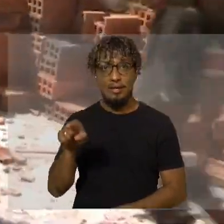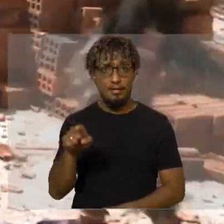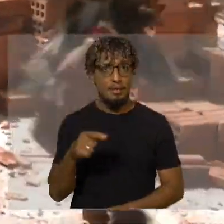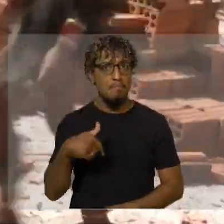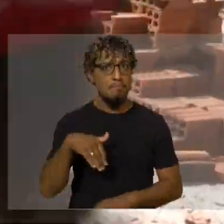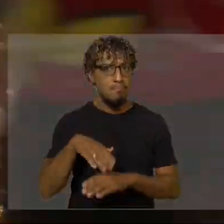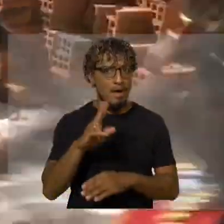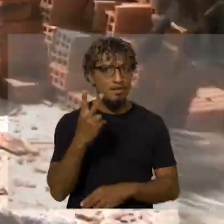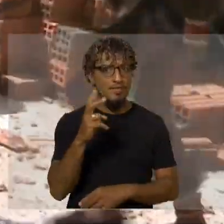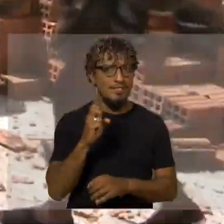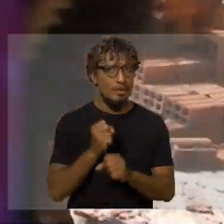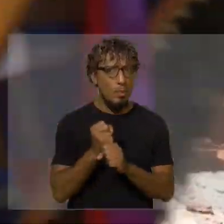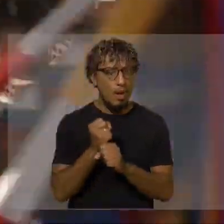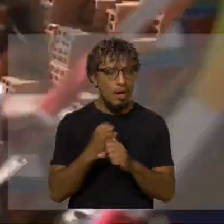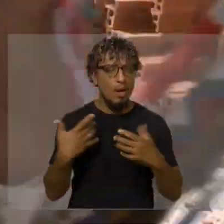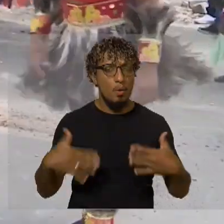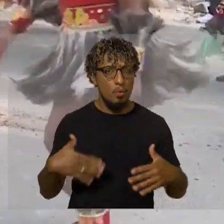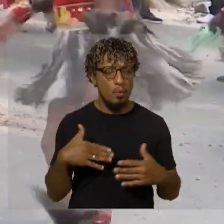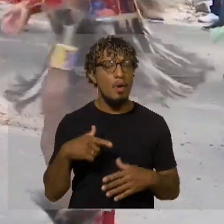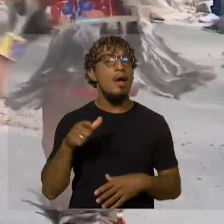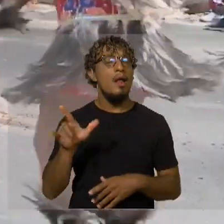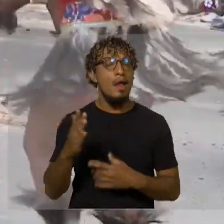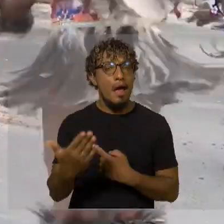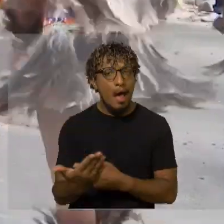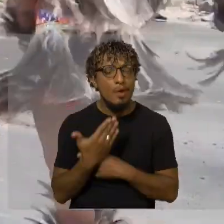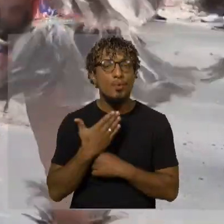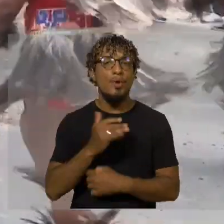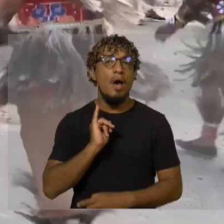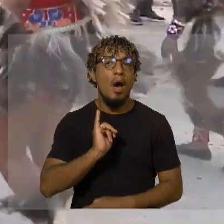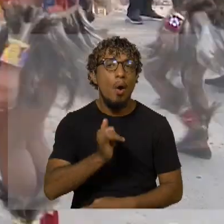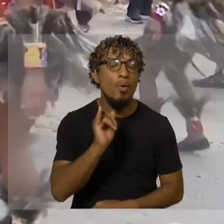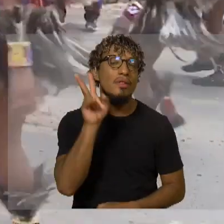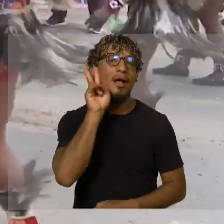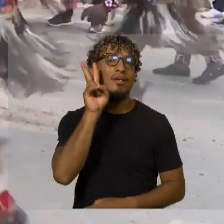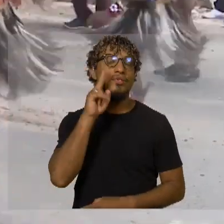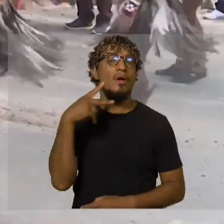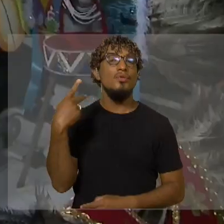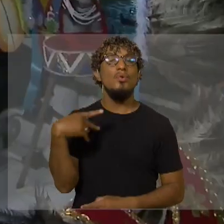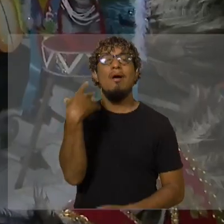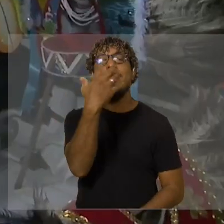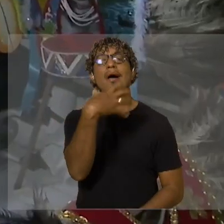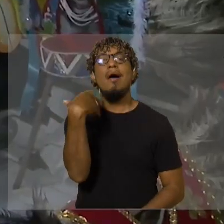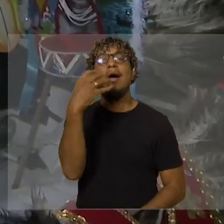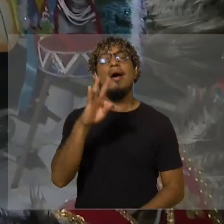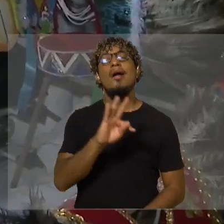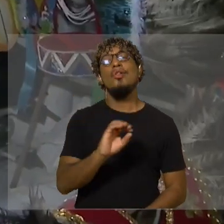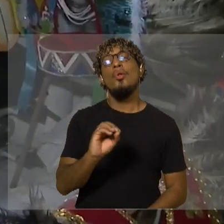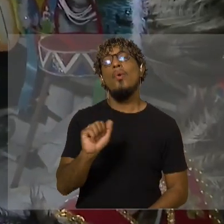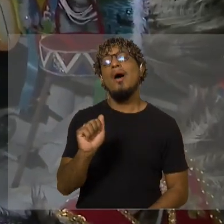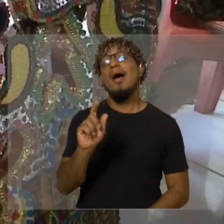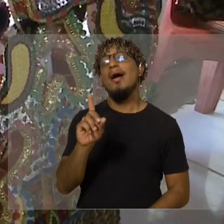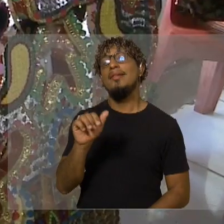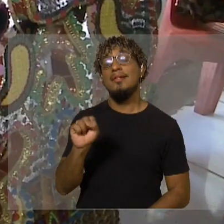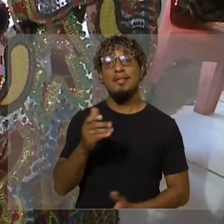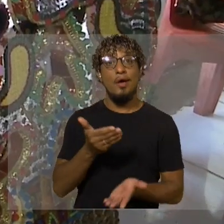cultura popular ao ajudar a contar a história do estado por meio das suas toadas. Esse boi começou